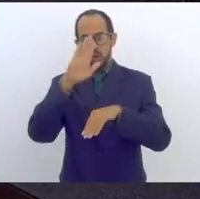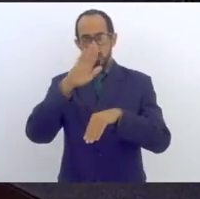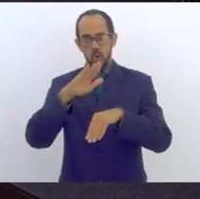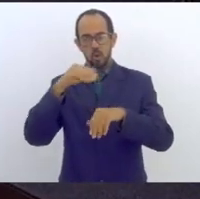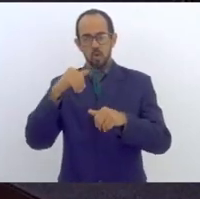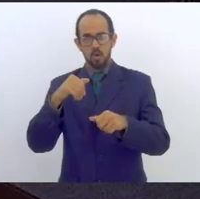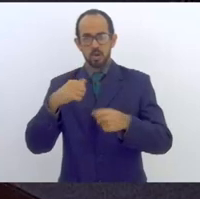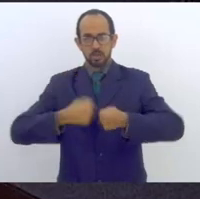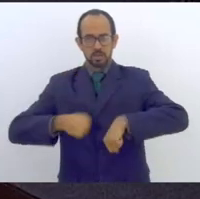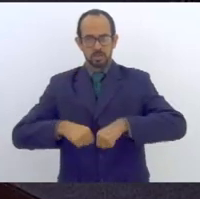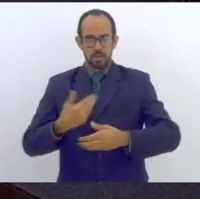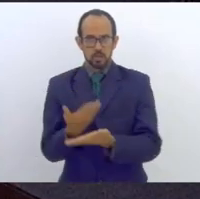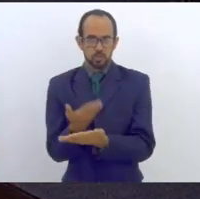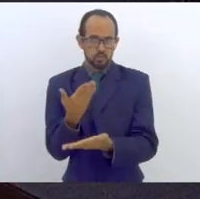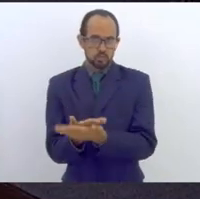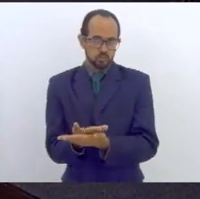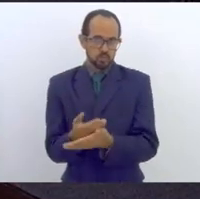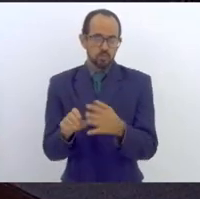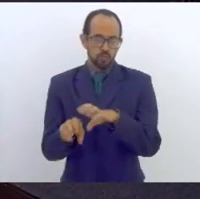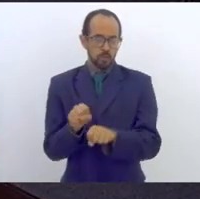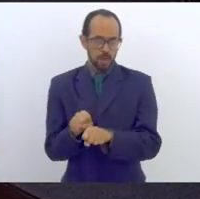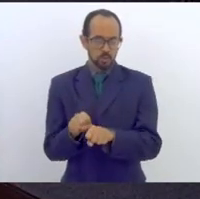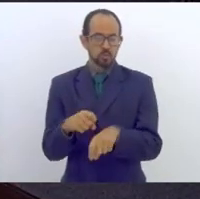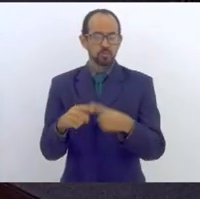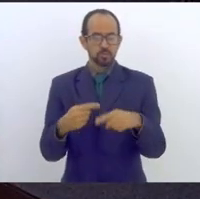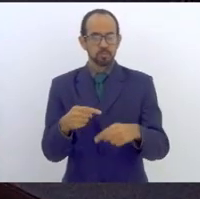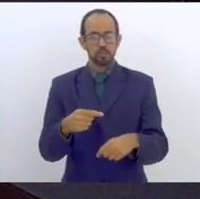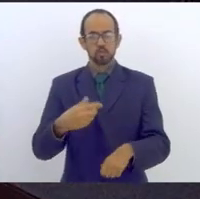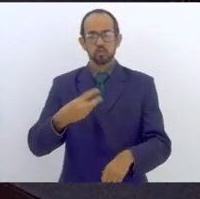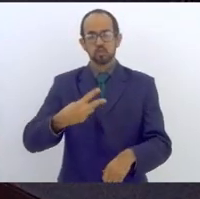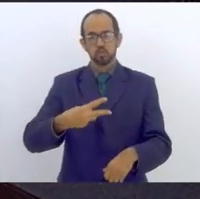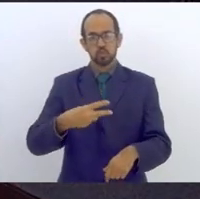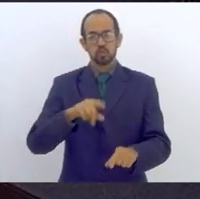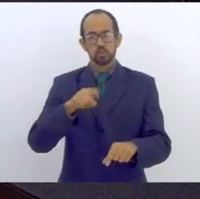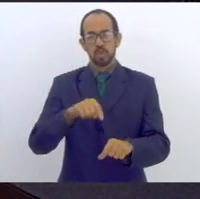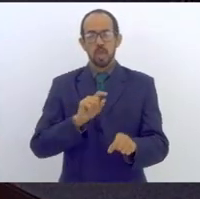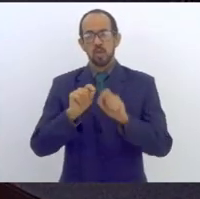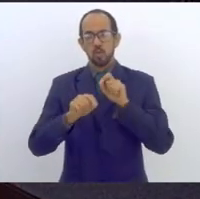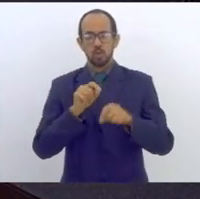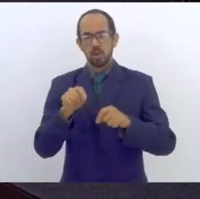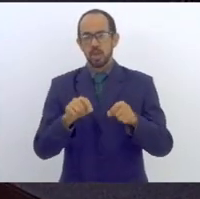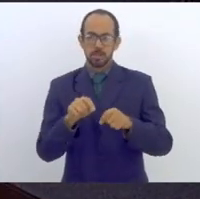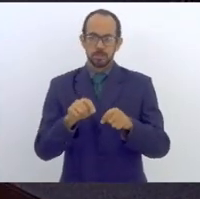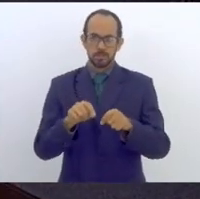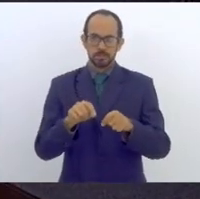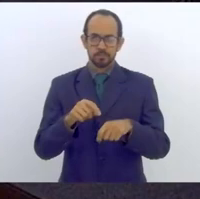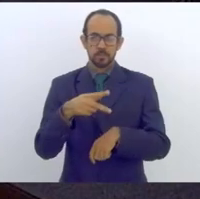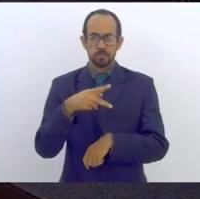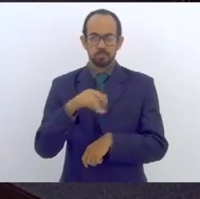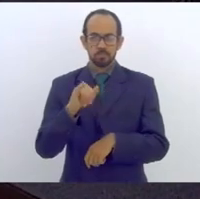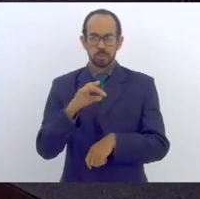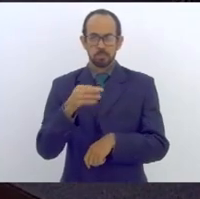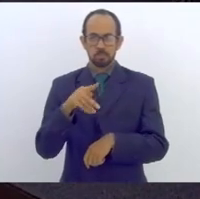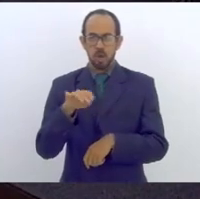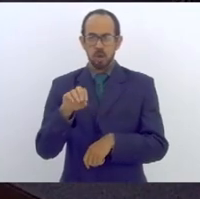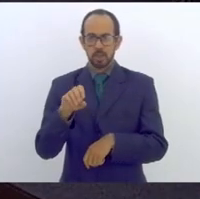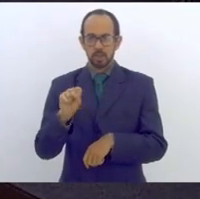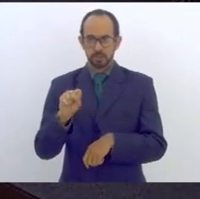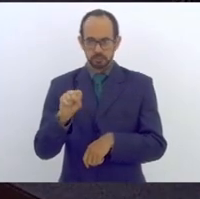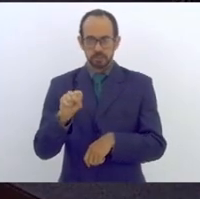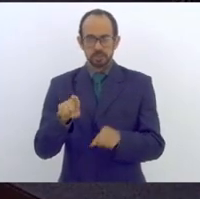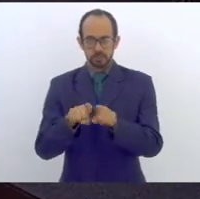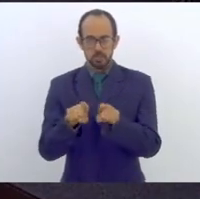é e a segunda Leva dos inspetores de polícia que são os denominados pipocas aconteceu isso